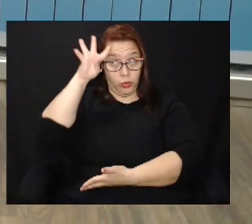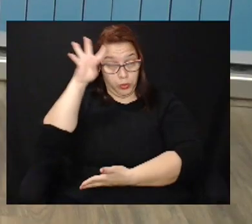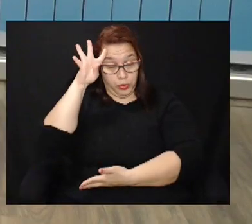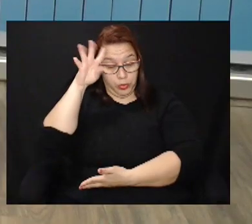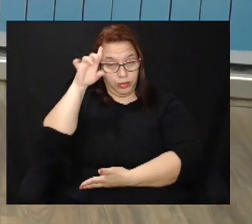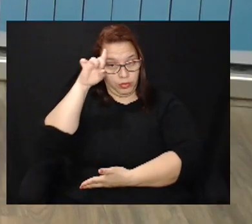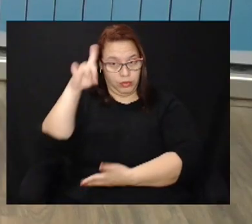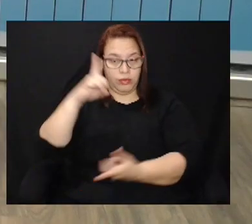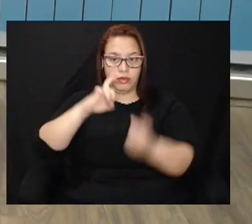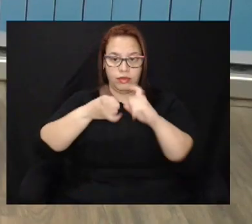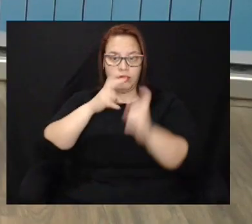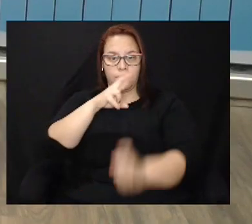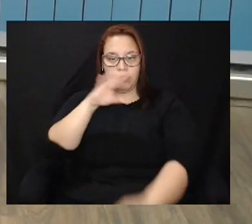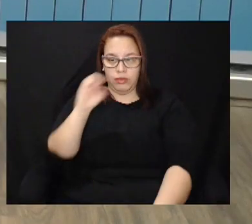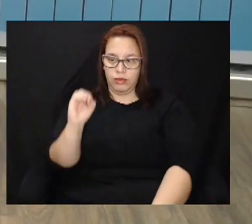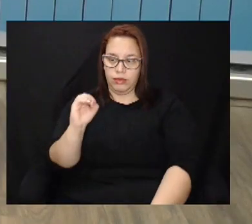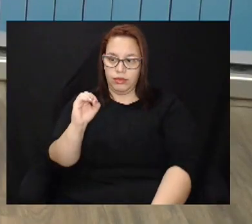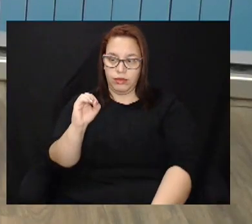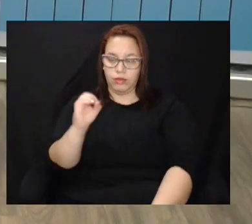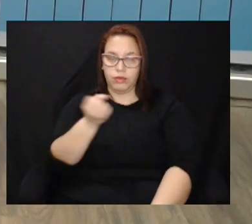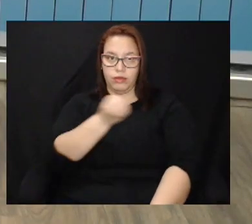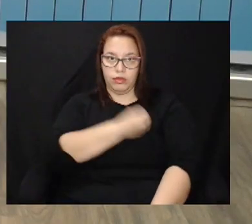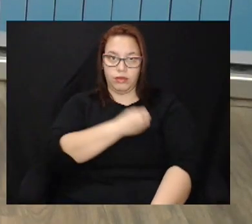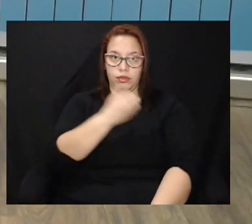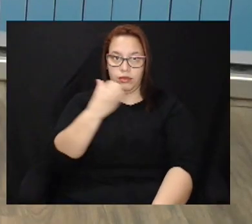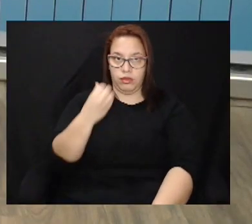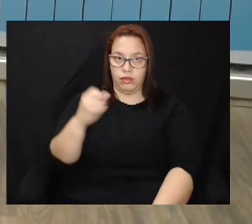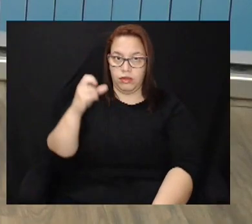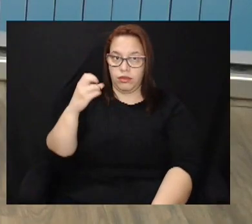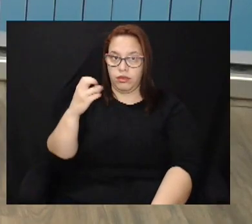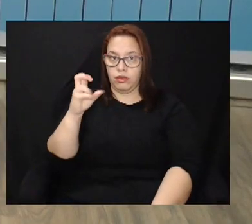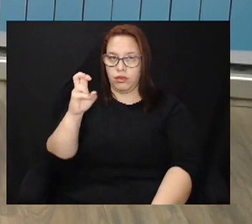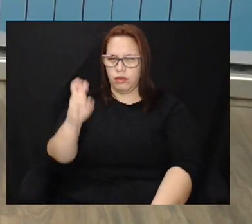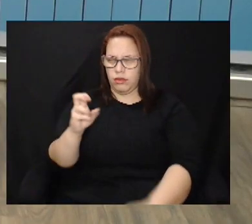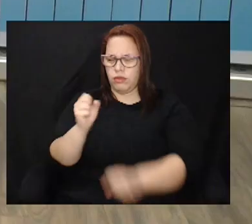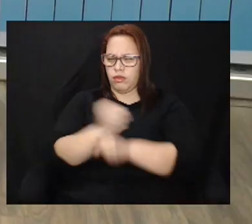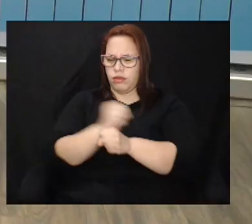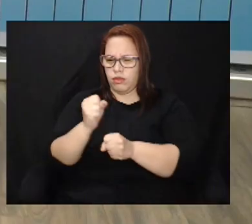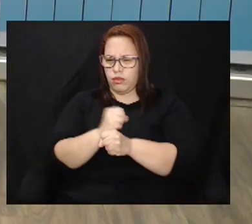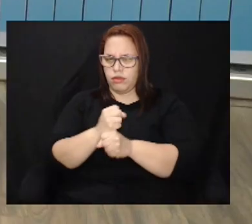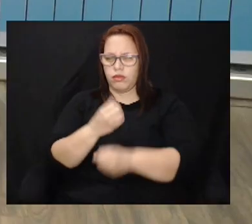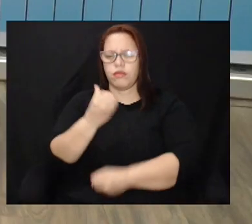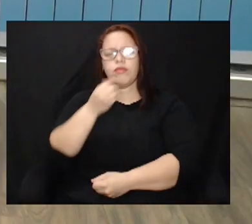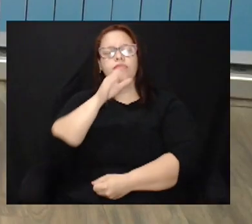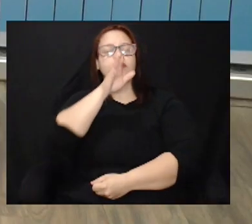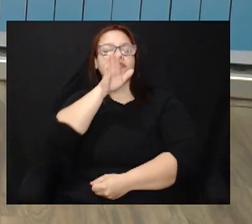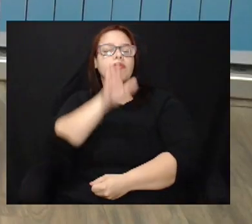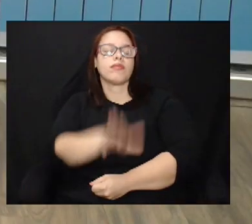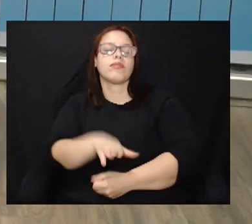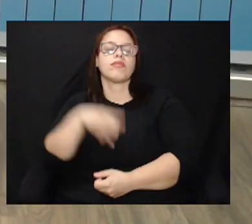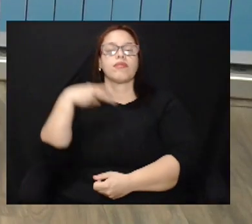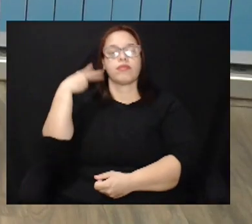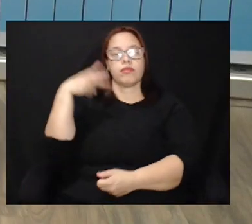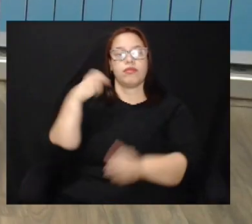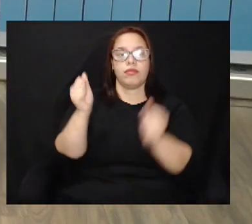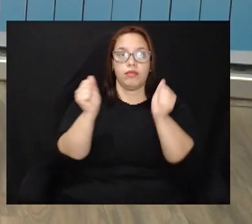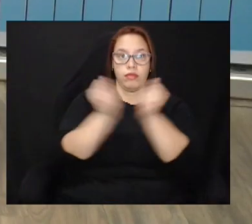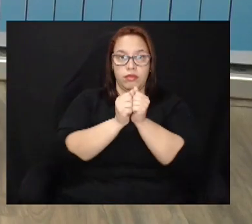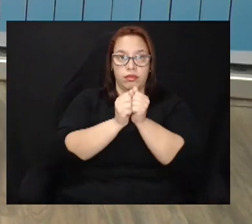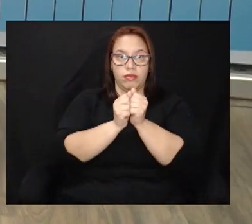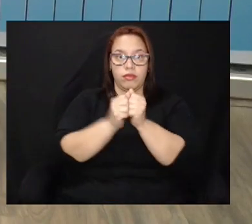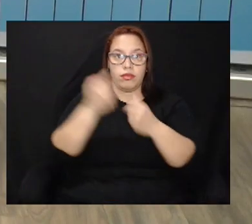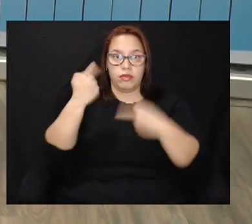reunião ordinária, a de número 66 do ano. A partir das 6 horas da tarde, os vereadores se reúnem para